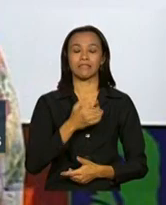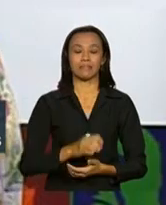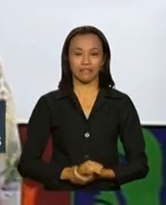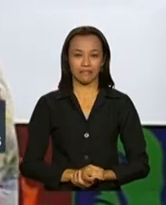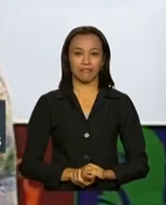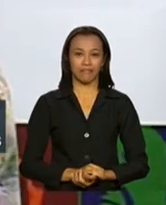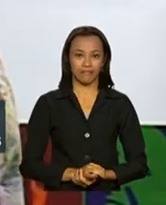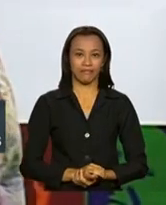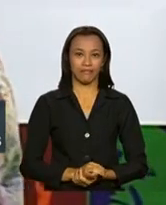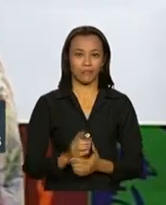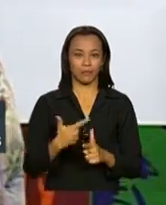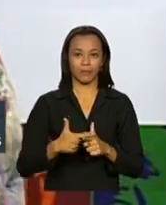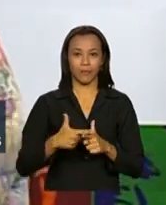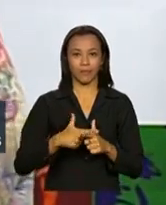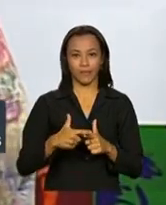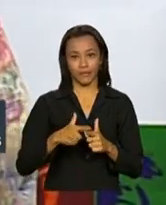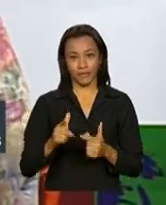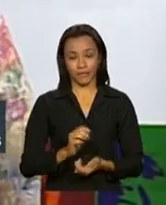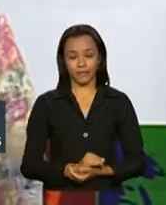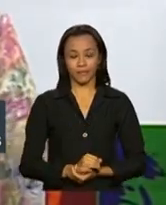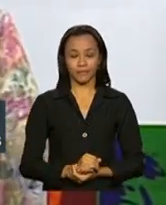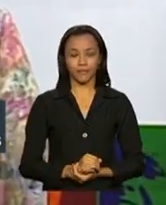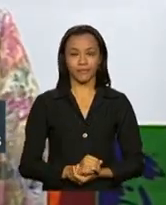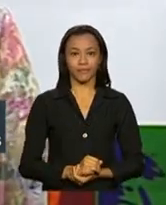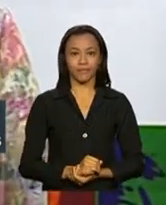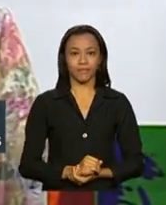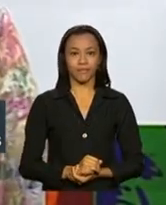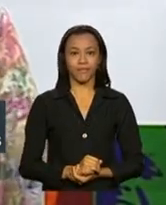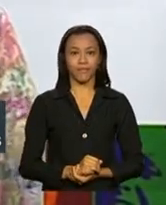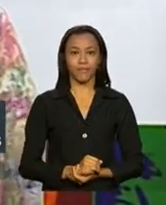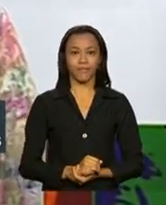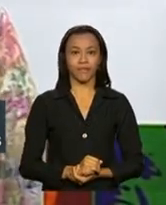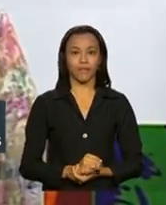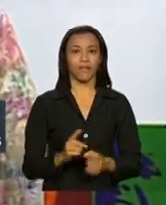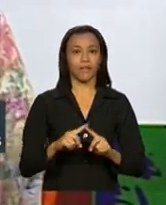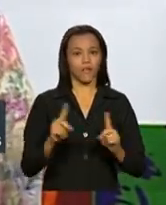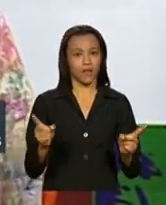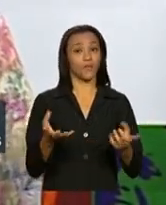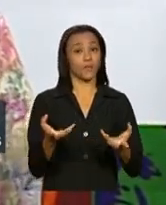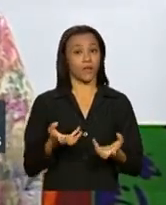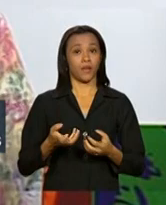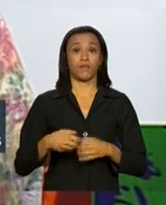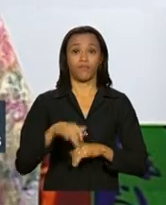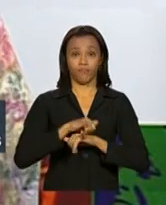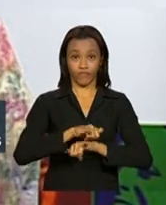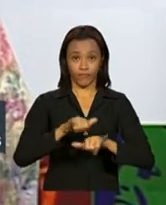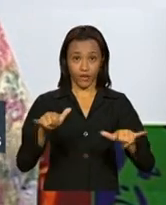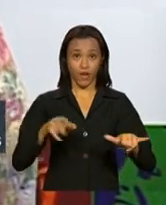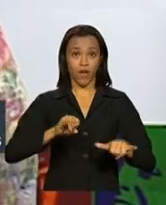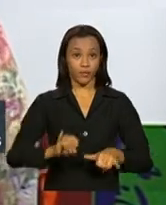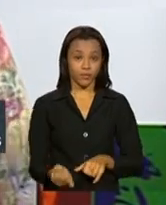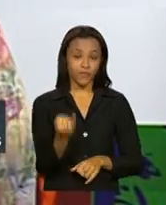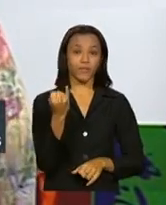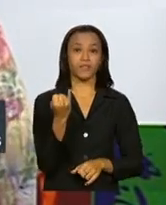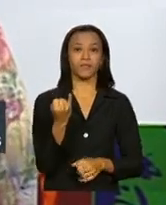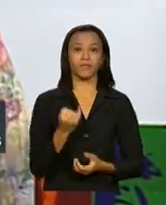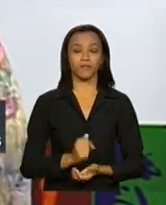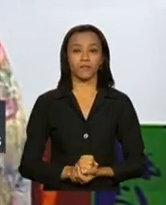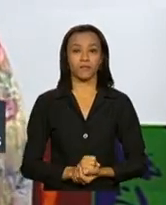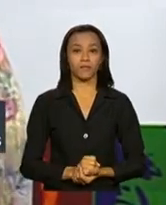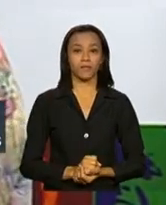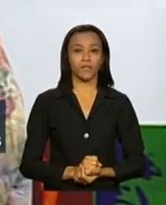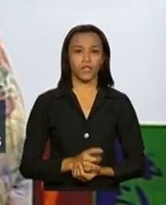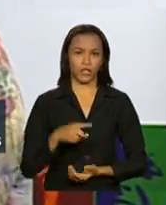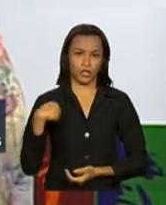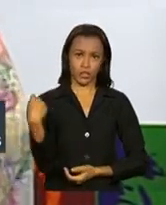deterioradas eh mas eu quero dizer aproveitando que